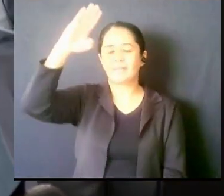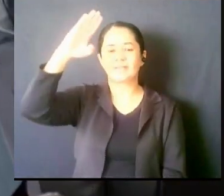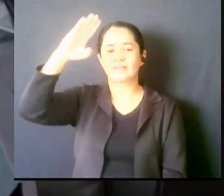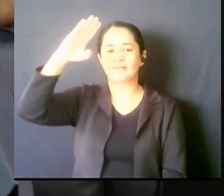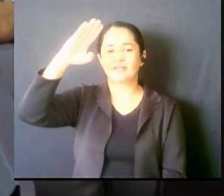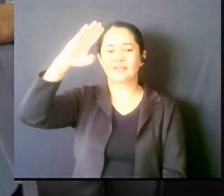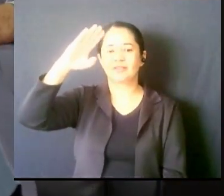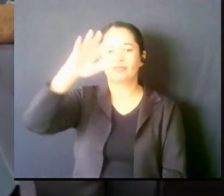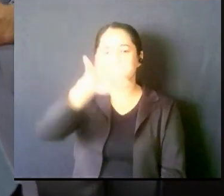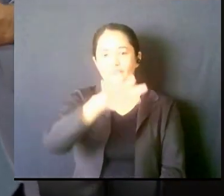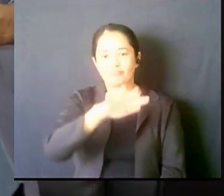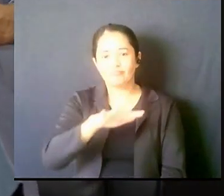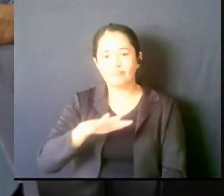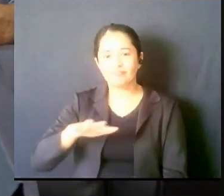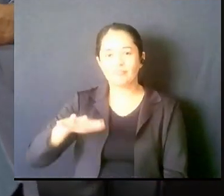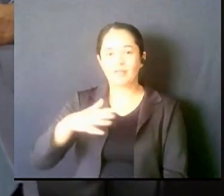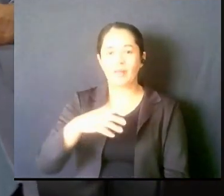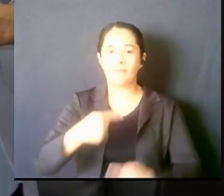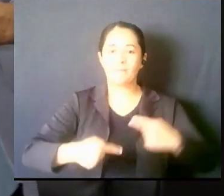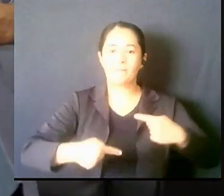para políticas públicas.